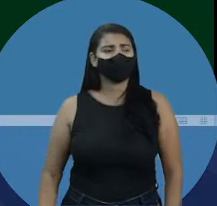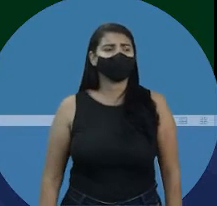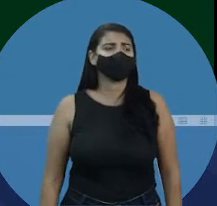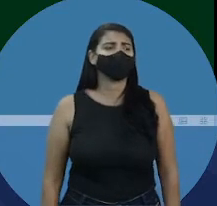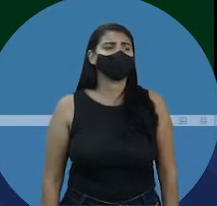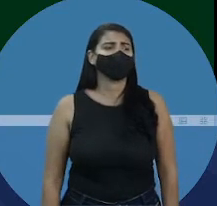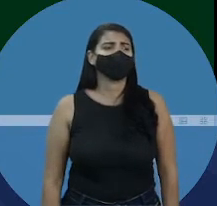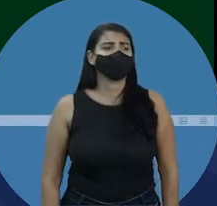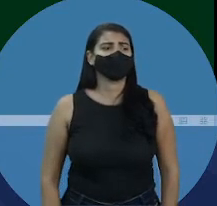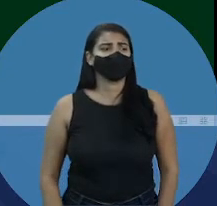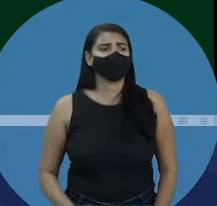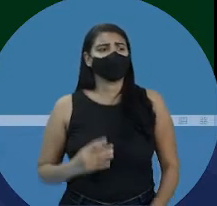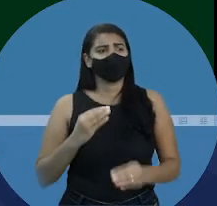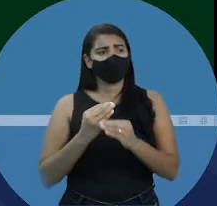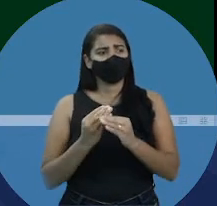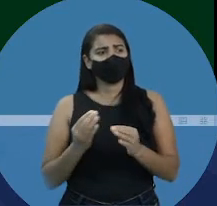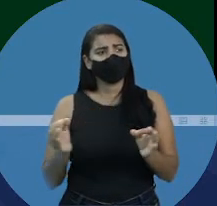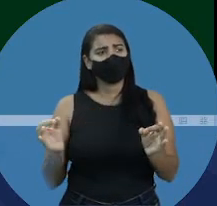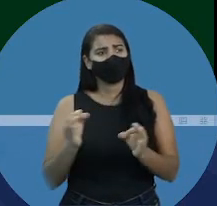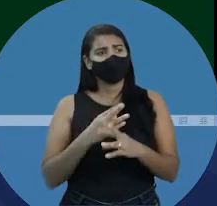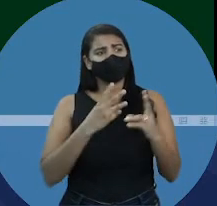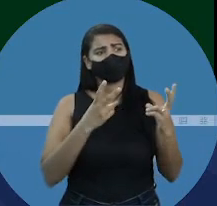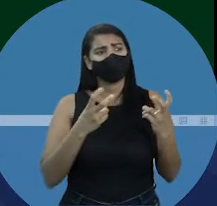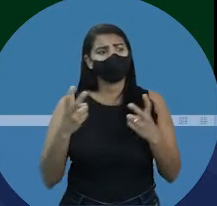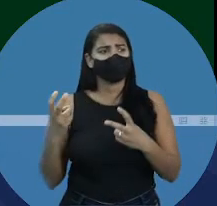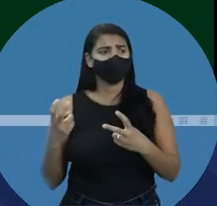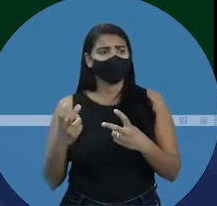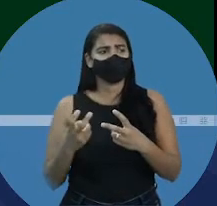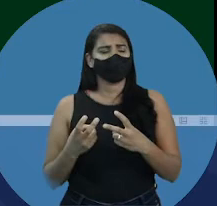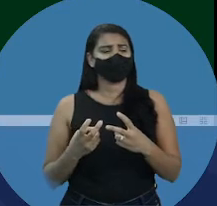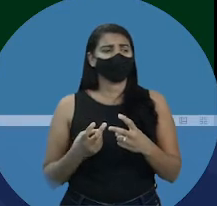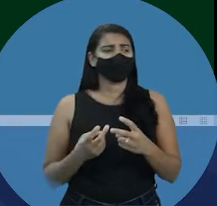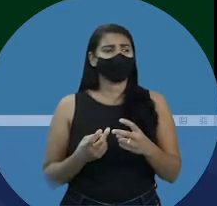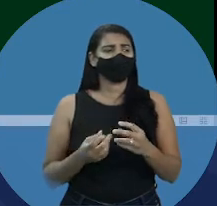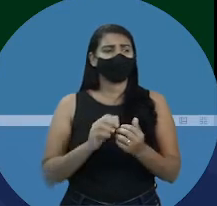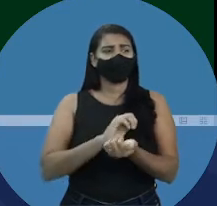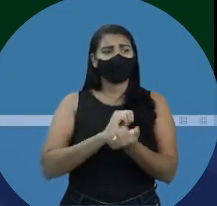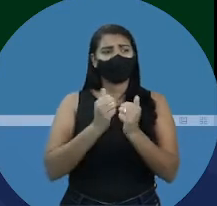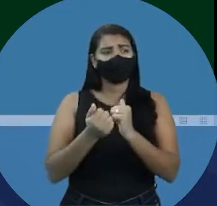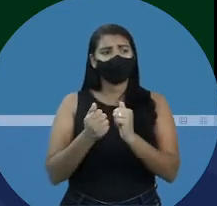E, como conclusão, percebe-se que estratégias investigativas são extremamente